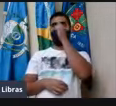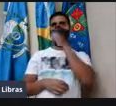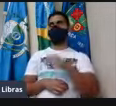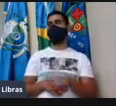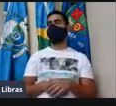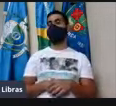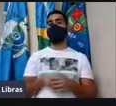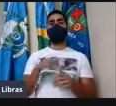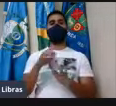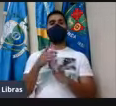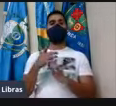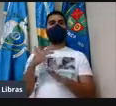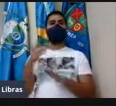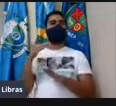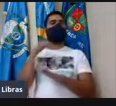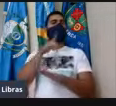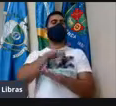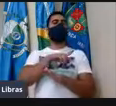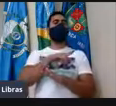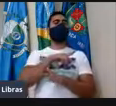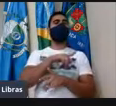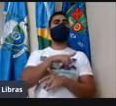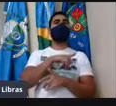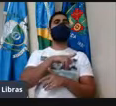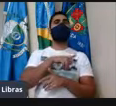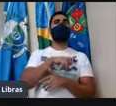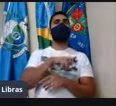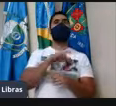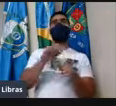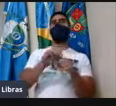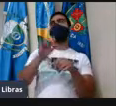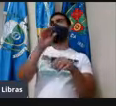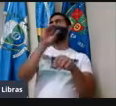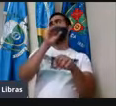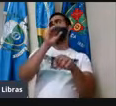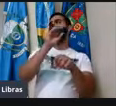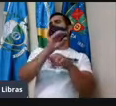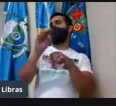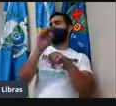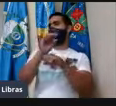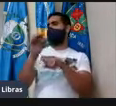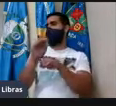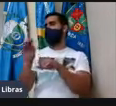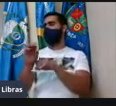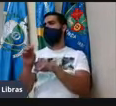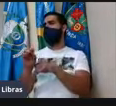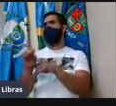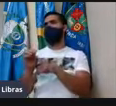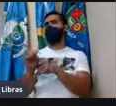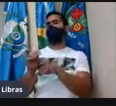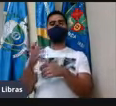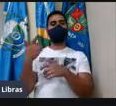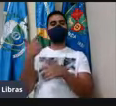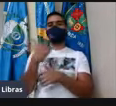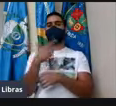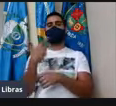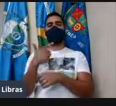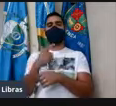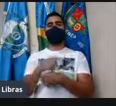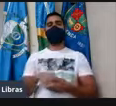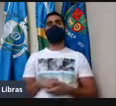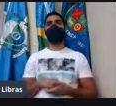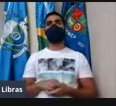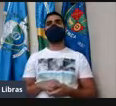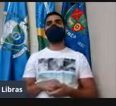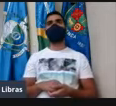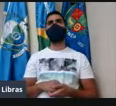A gente não consegue sequer promover um concurso público para ocupação dos cargos do PREV Valença.